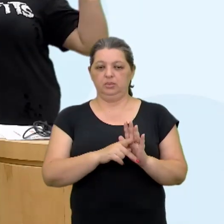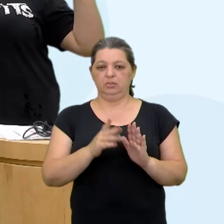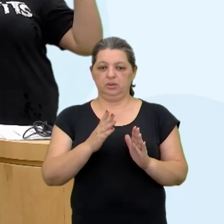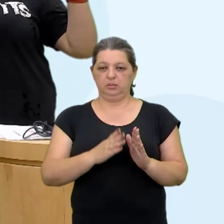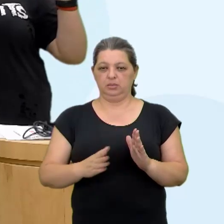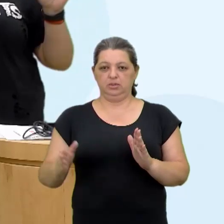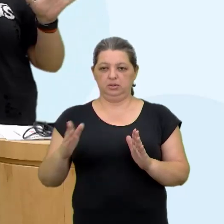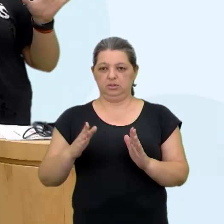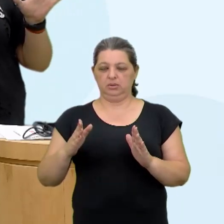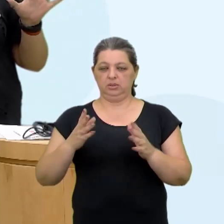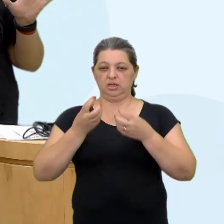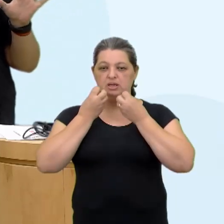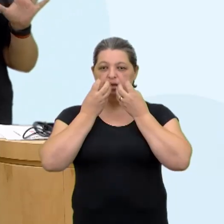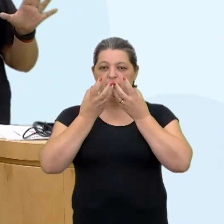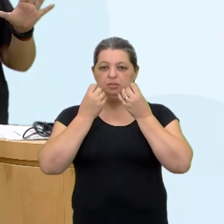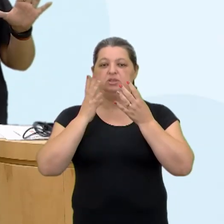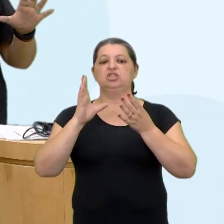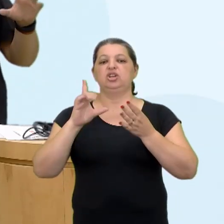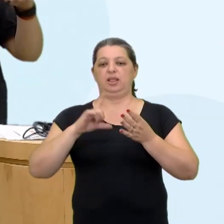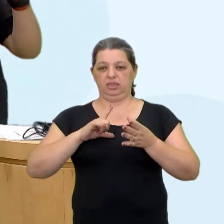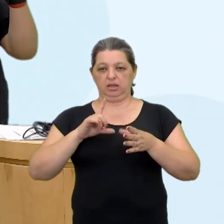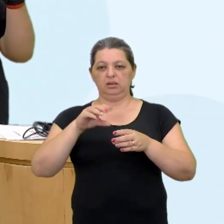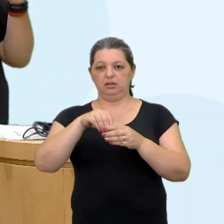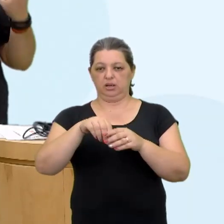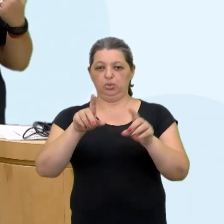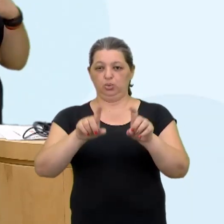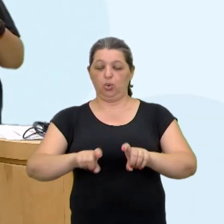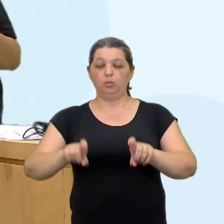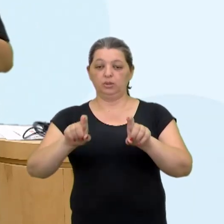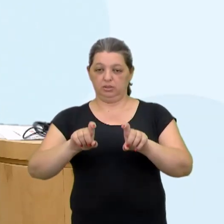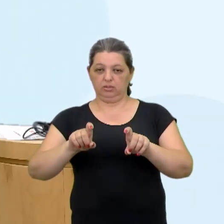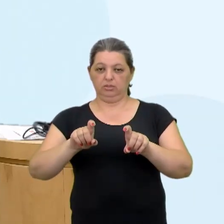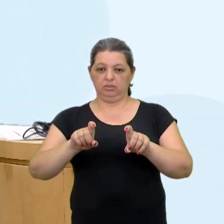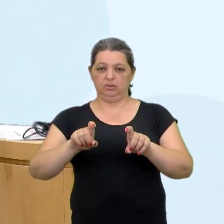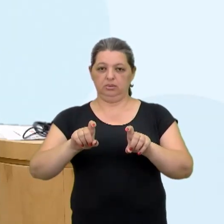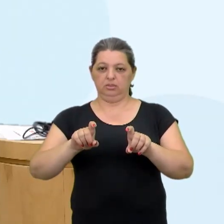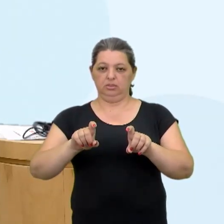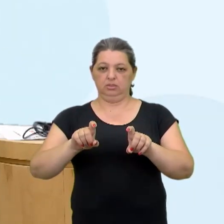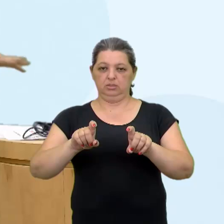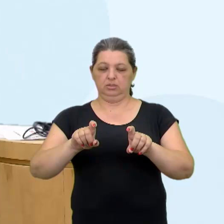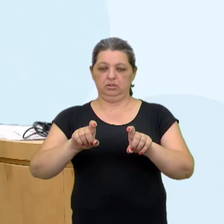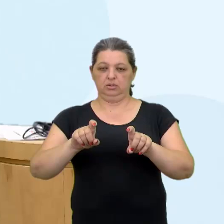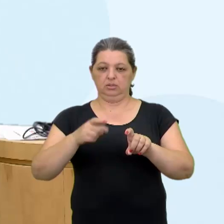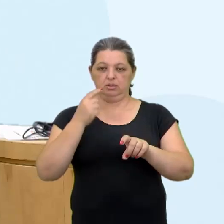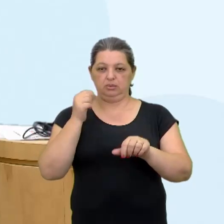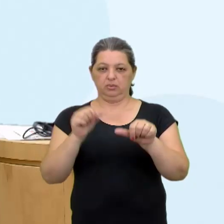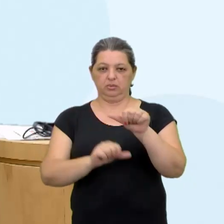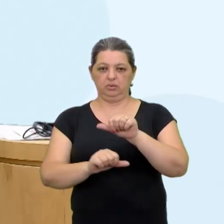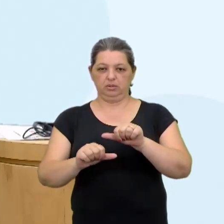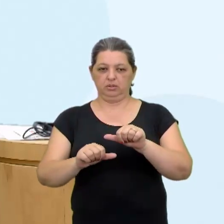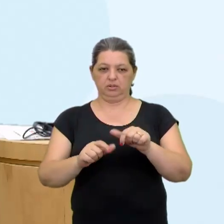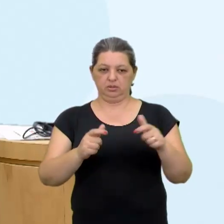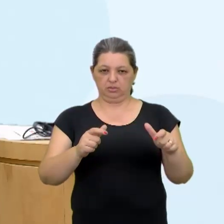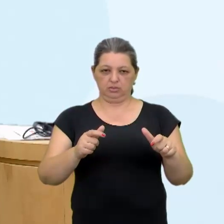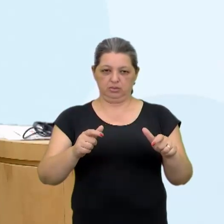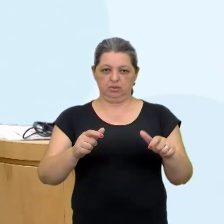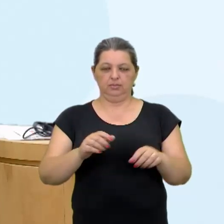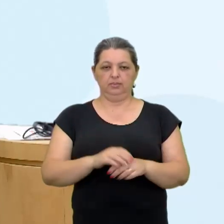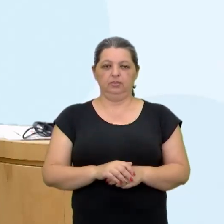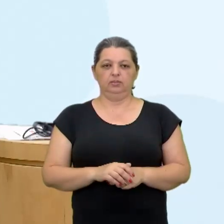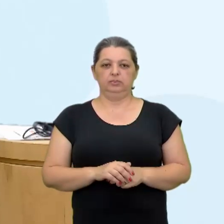que já está compilada no computador. Então essa informação... Aliás, eu vou até para cá, eu não vou precisar de mais nada aqui por enquanto.